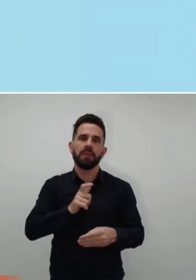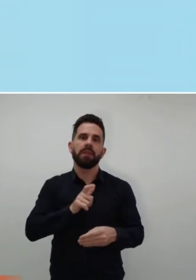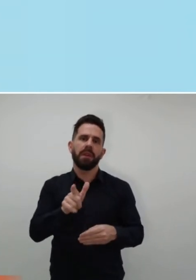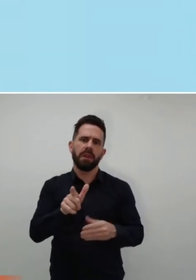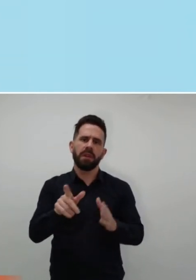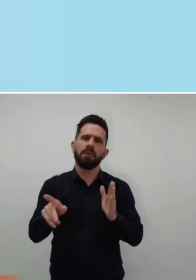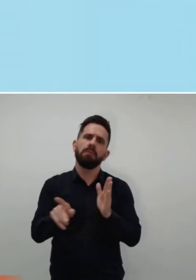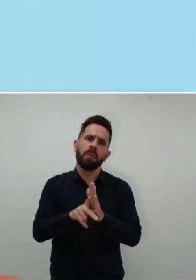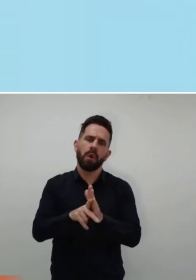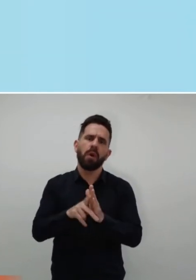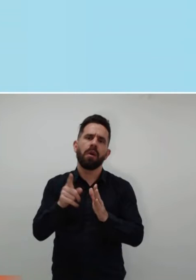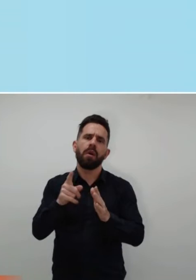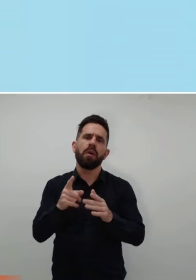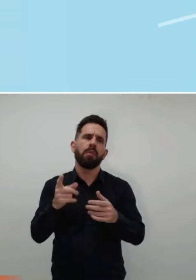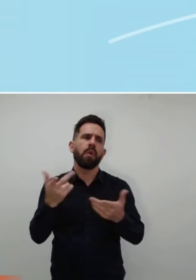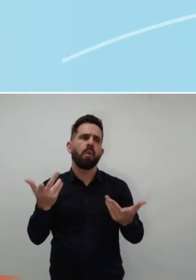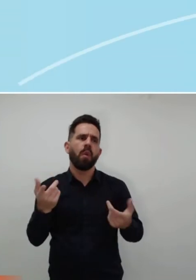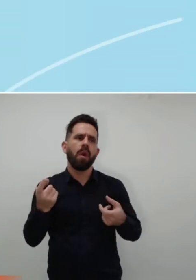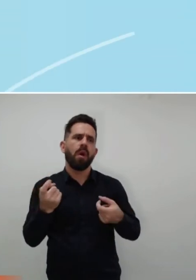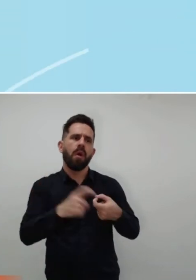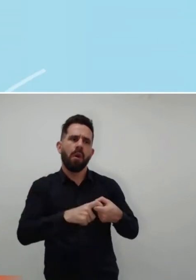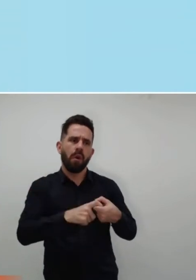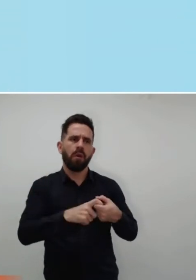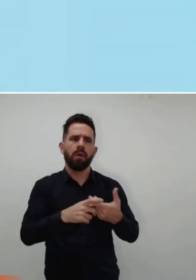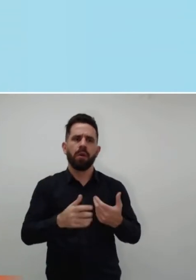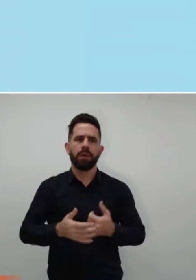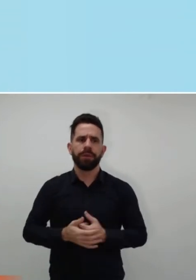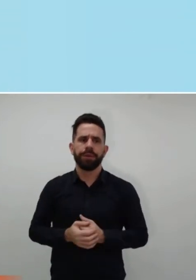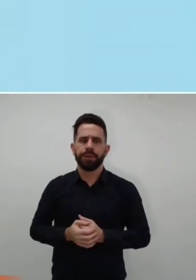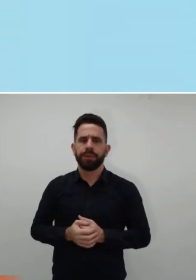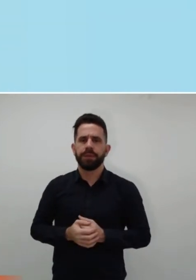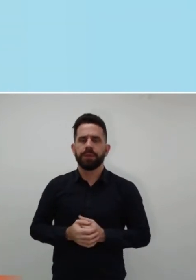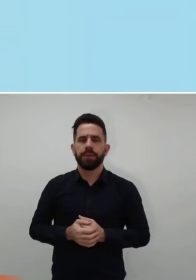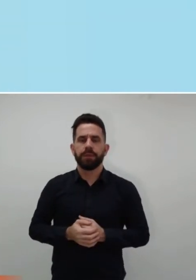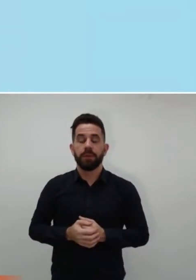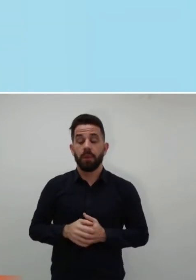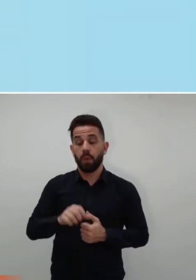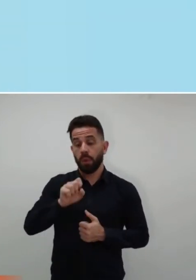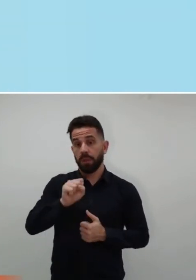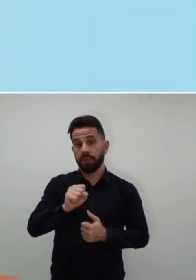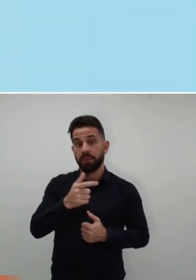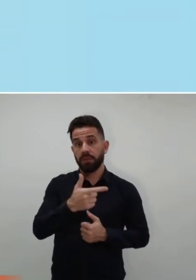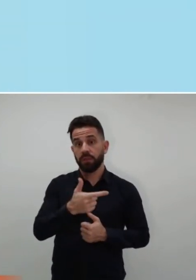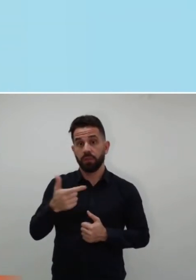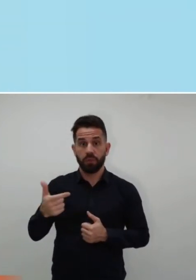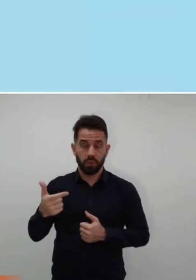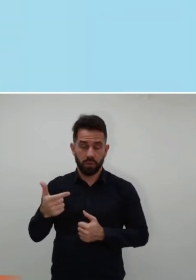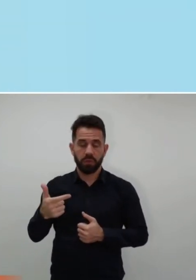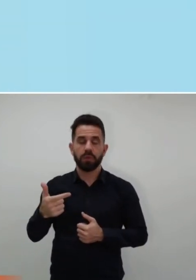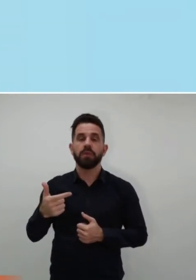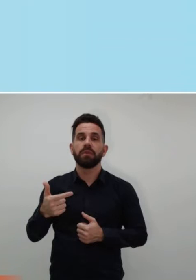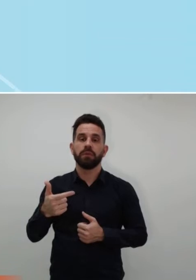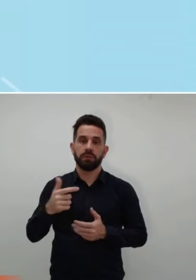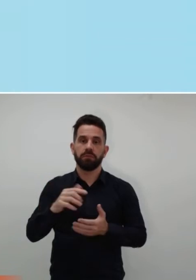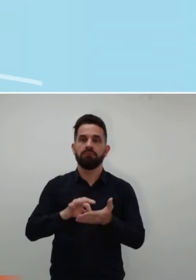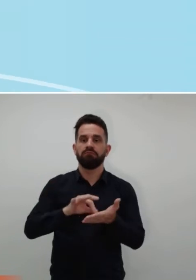ligados a esses órgãos. Desse total, 822 se registraram como policiais militares,